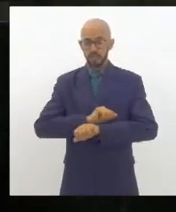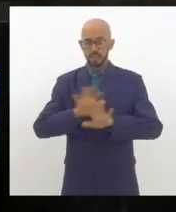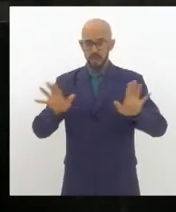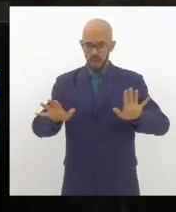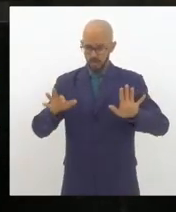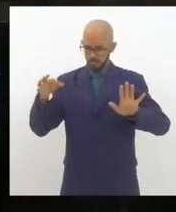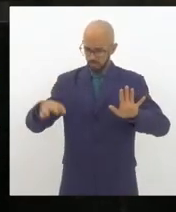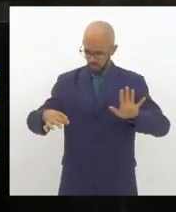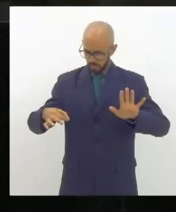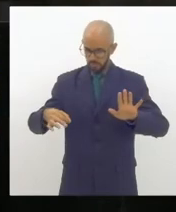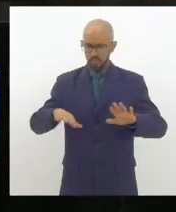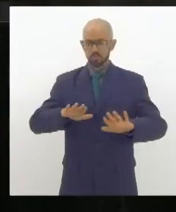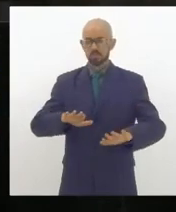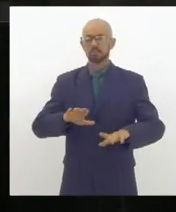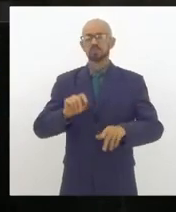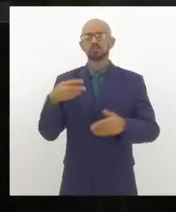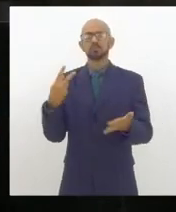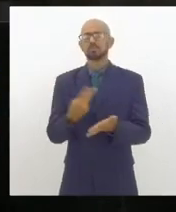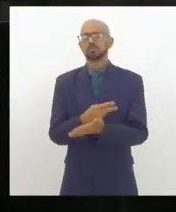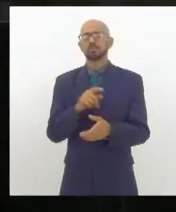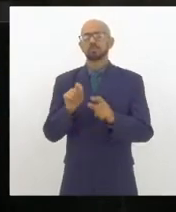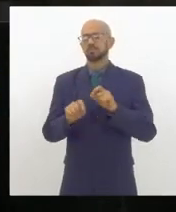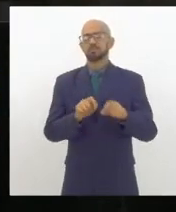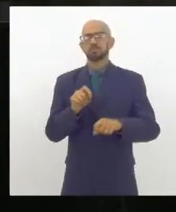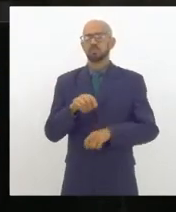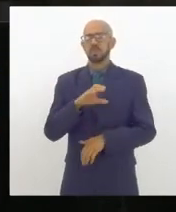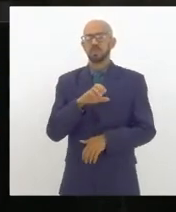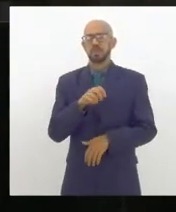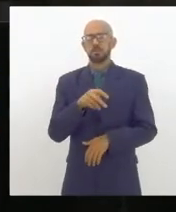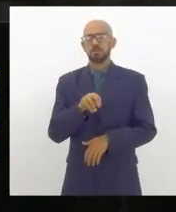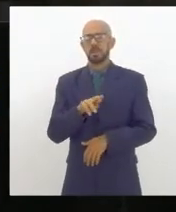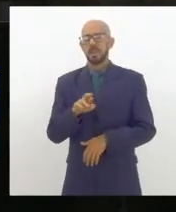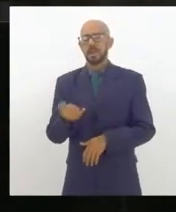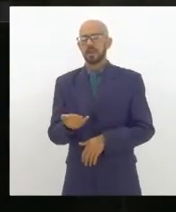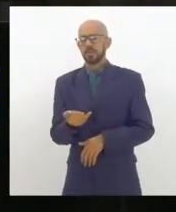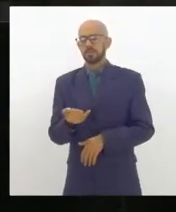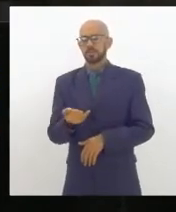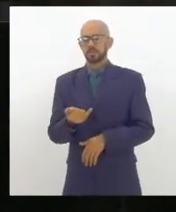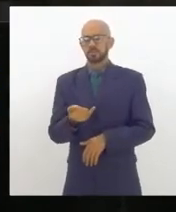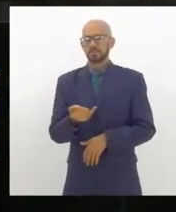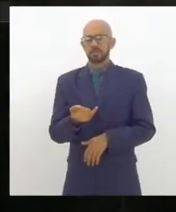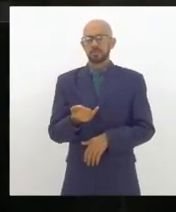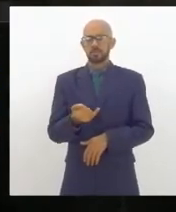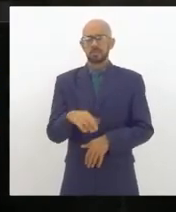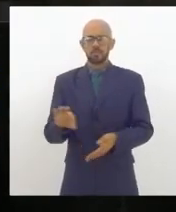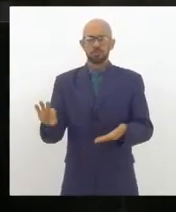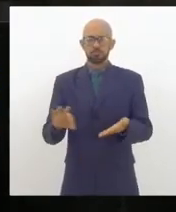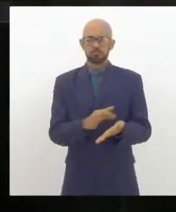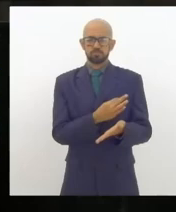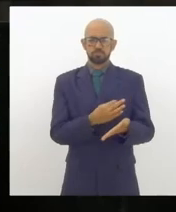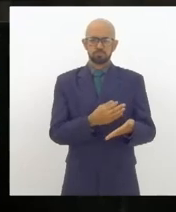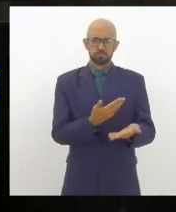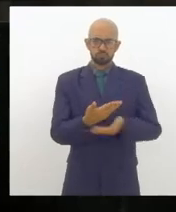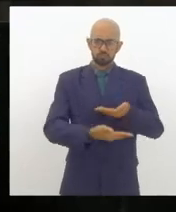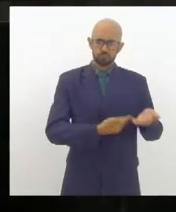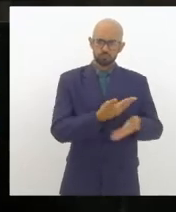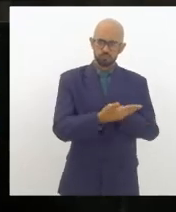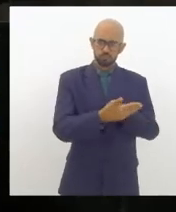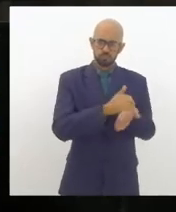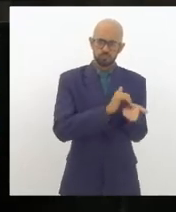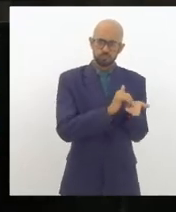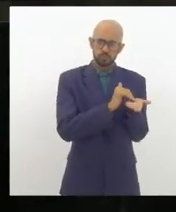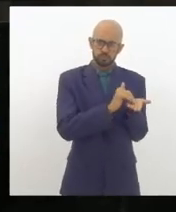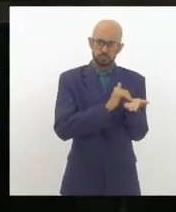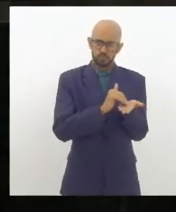transparência. O que que acontece hoje na CPR? Ela vai fazendo termo de cooperação com as diversas